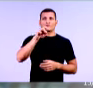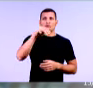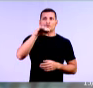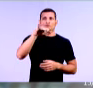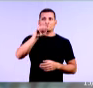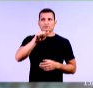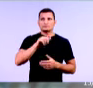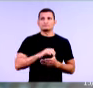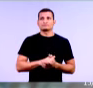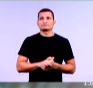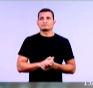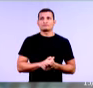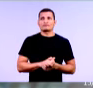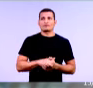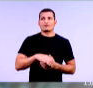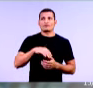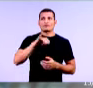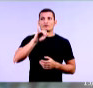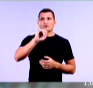um iPhone 5S